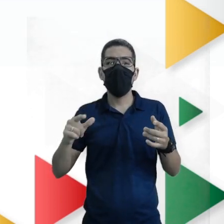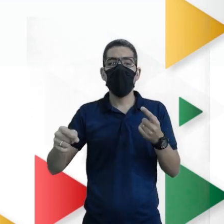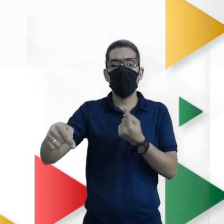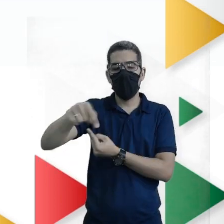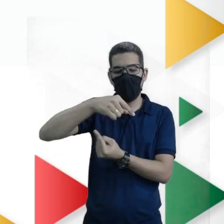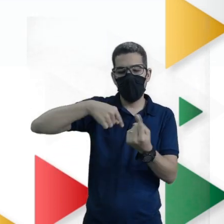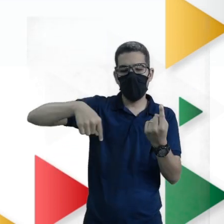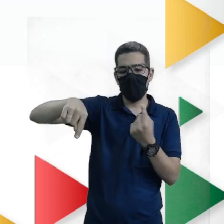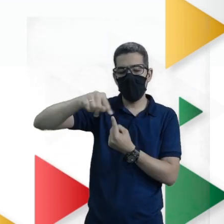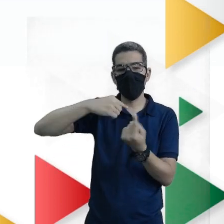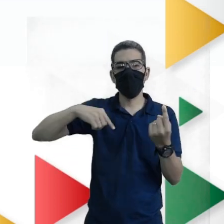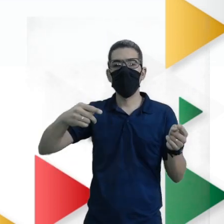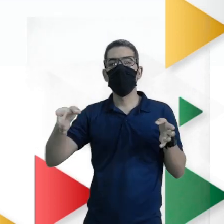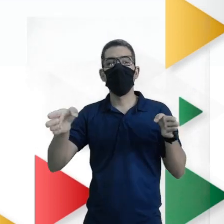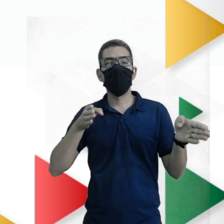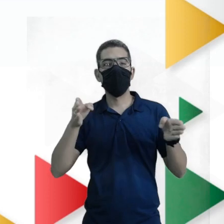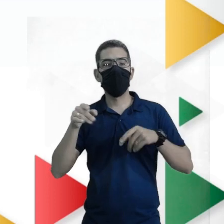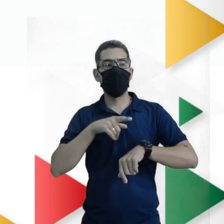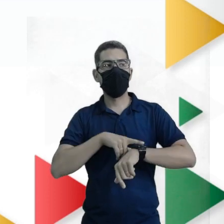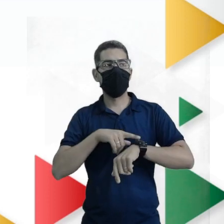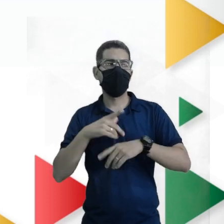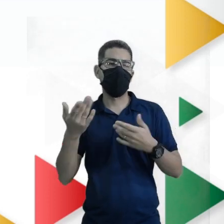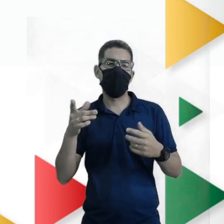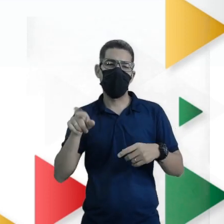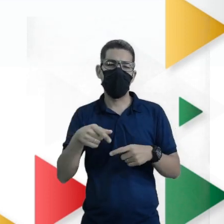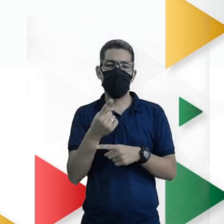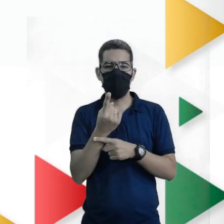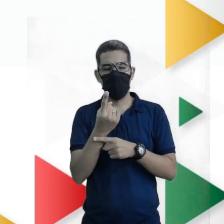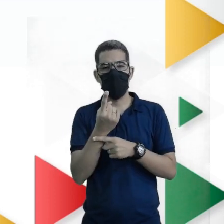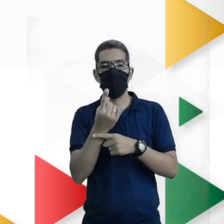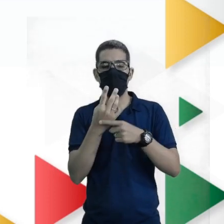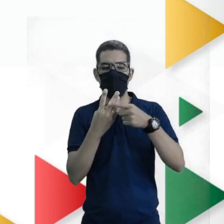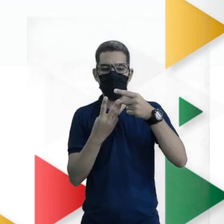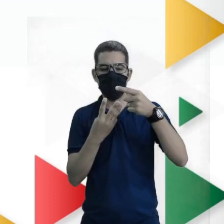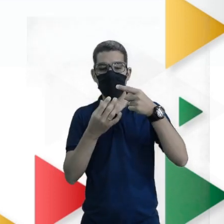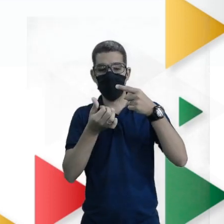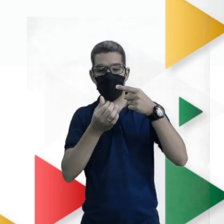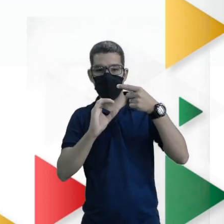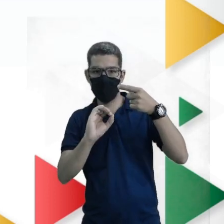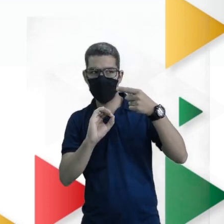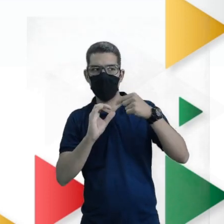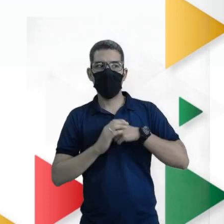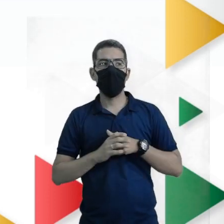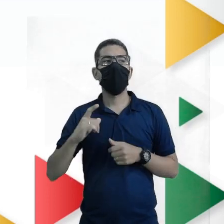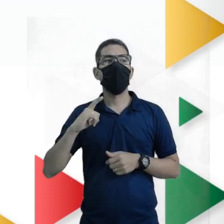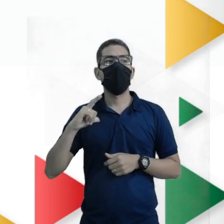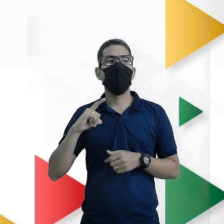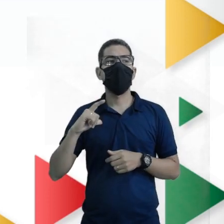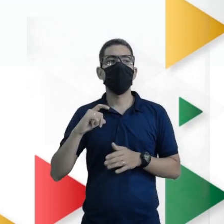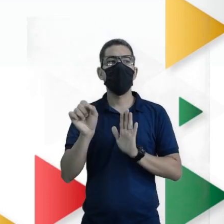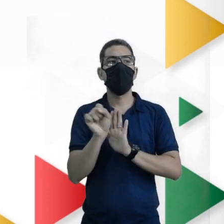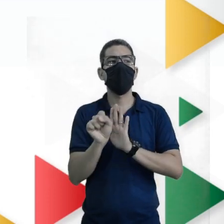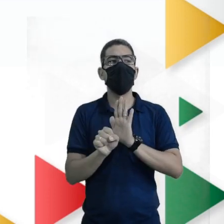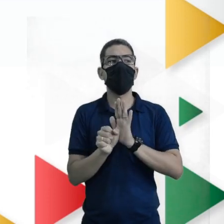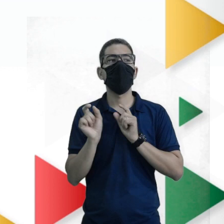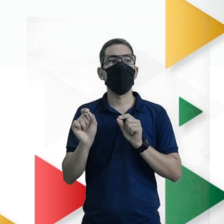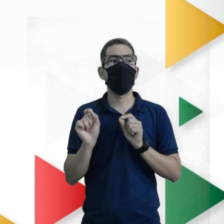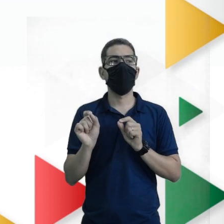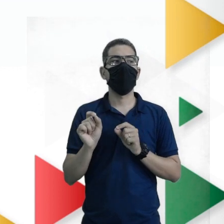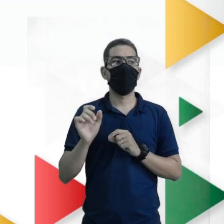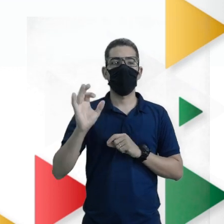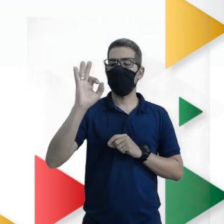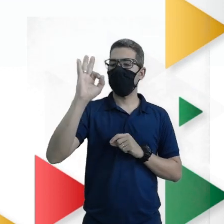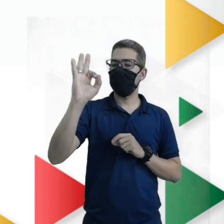muito relacionado a 1/360, tá? Ok? E a partir disso tem um símbolozinho lá, que é essa bolinha que a